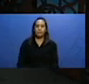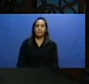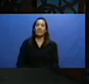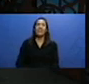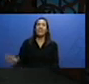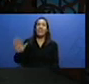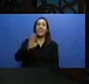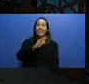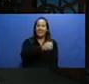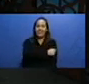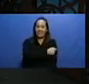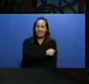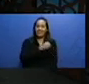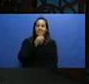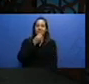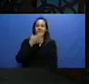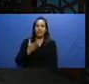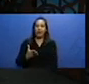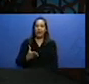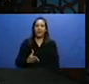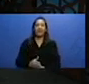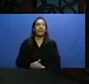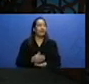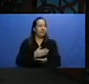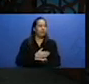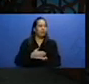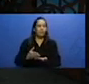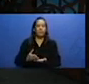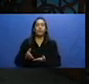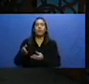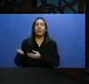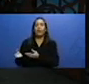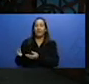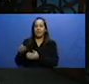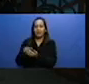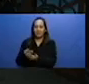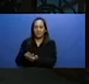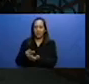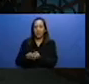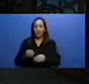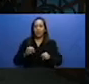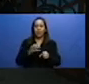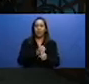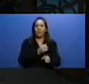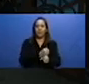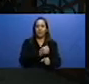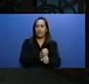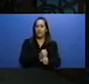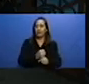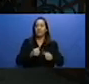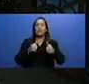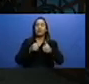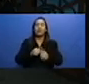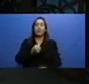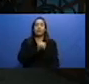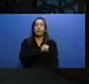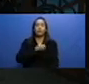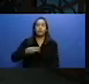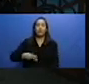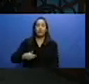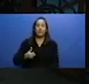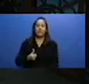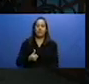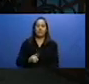Olá, alunos, tudo bem com vocês? Vamos para a nossa aula de matemática. Já estamos na aula